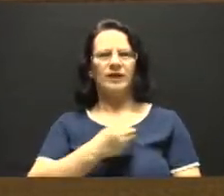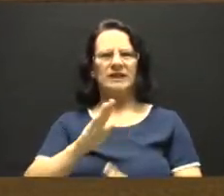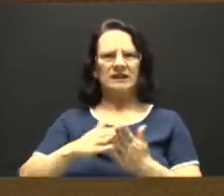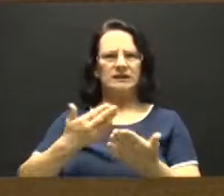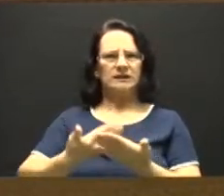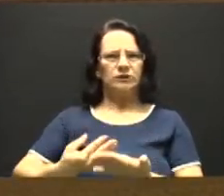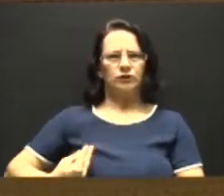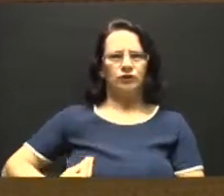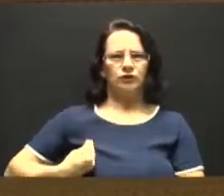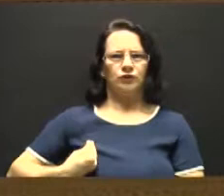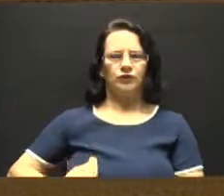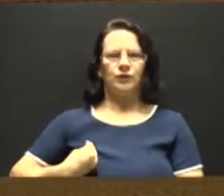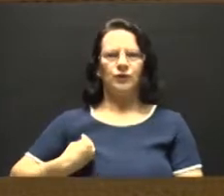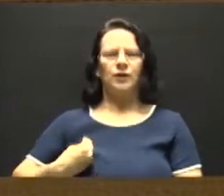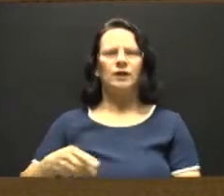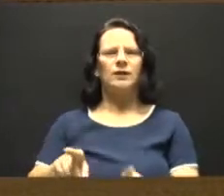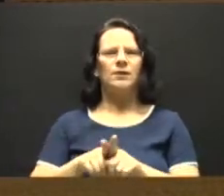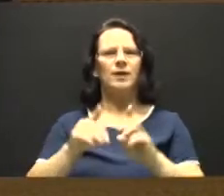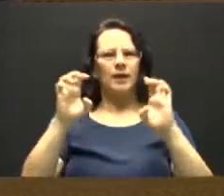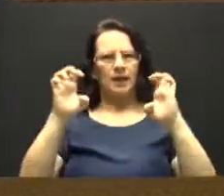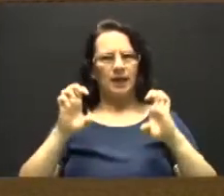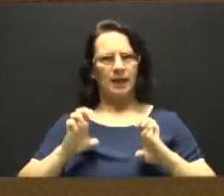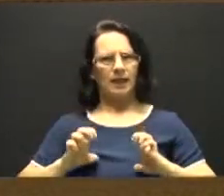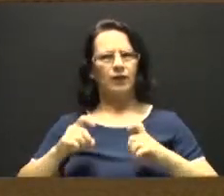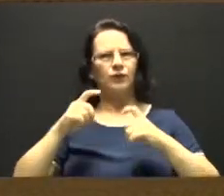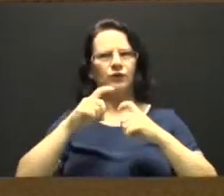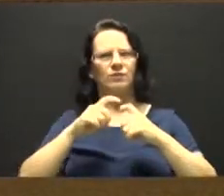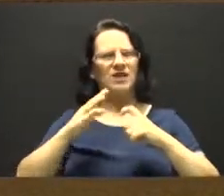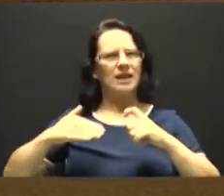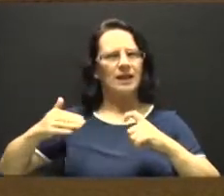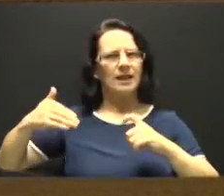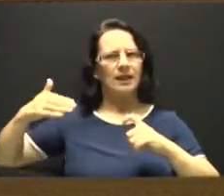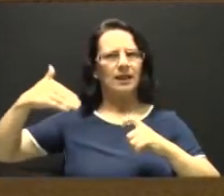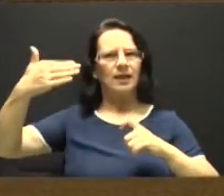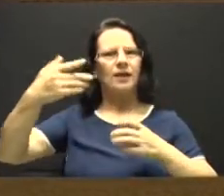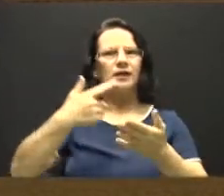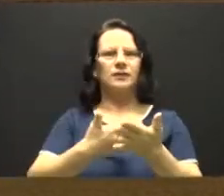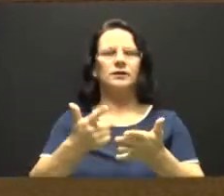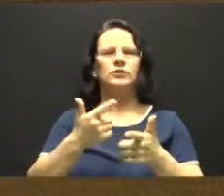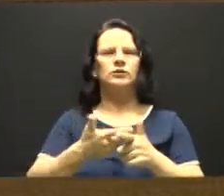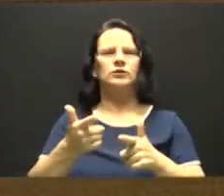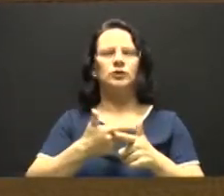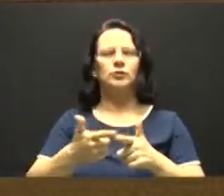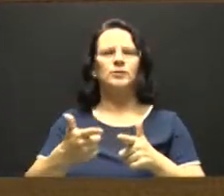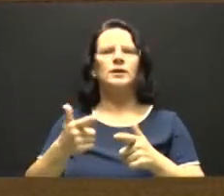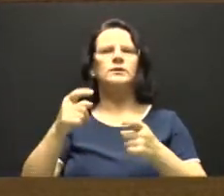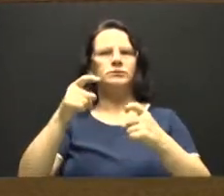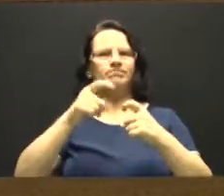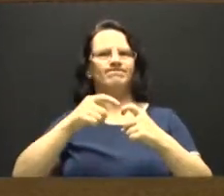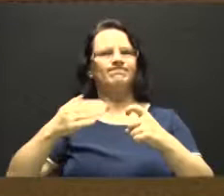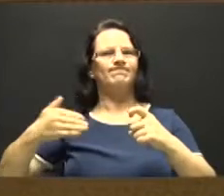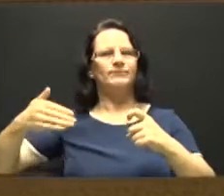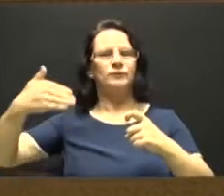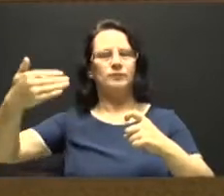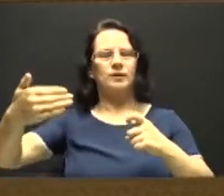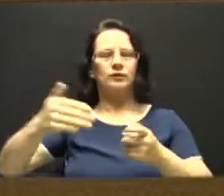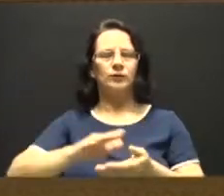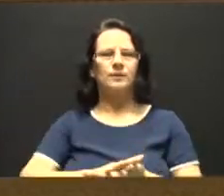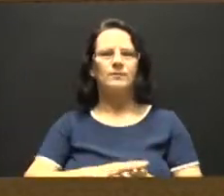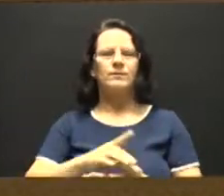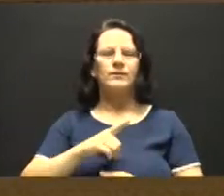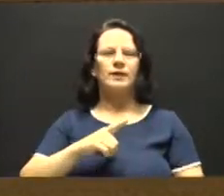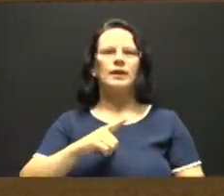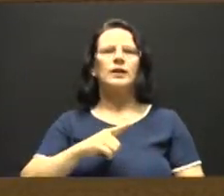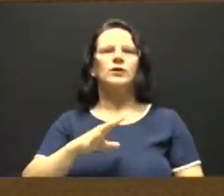vida inclui a ética médica mas vai além dos problemas clássicos da medicina a partir do momento que